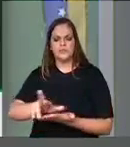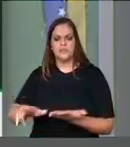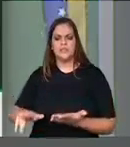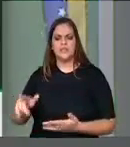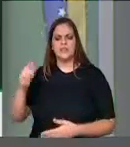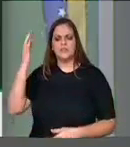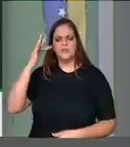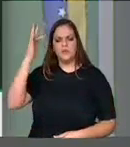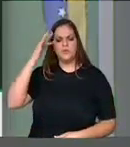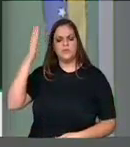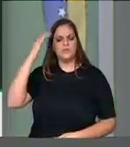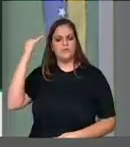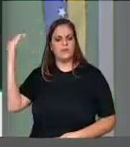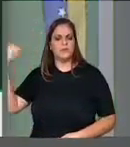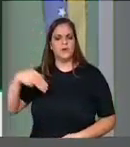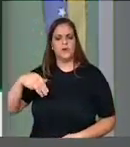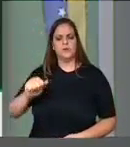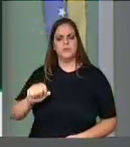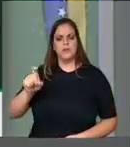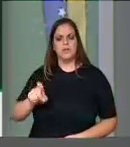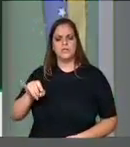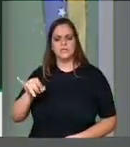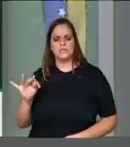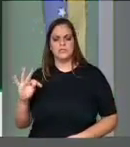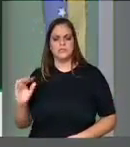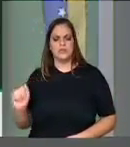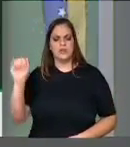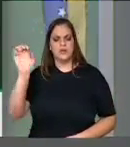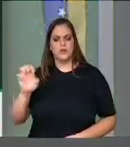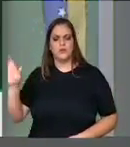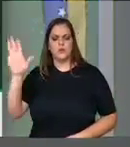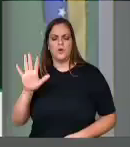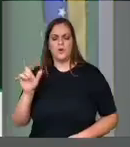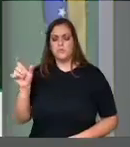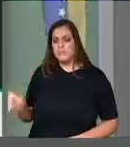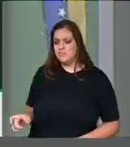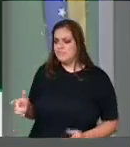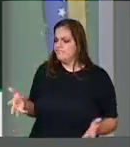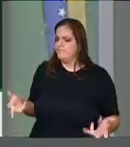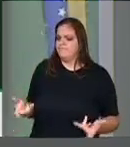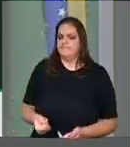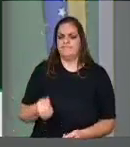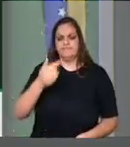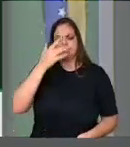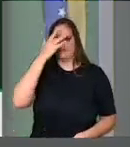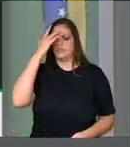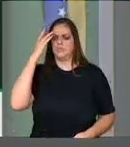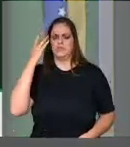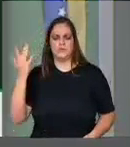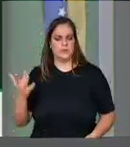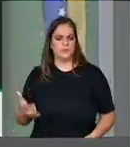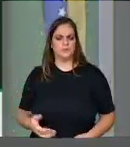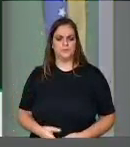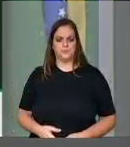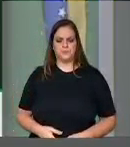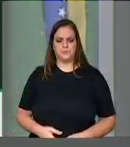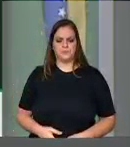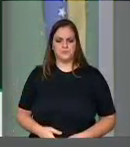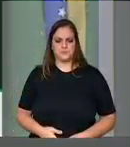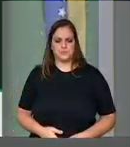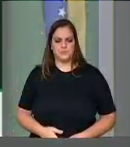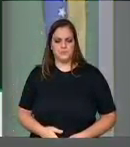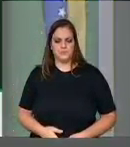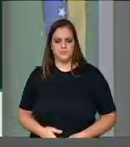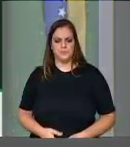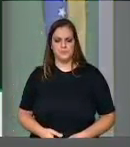esse grande pensador marxista europeu, era uma figura fascinante, Oliveiras Ferreira. A sua tese na Universidade de São